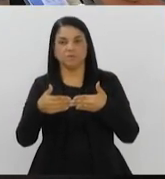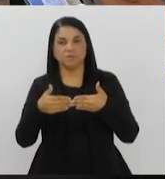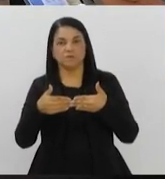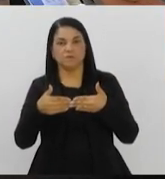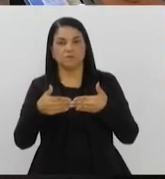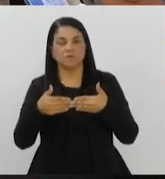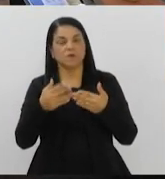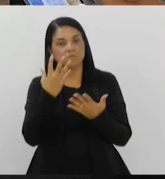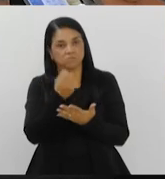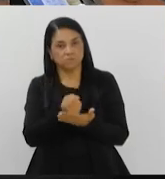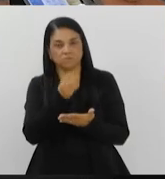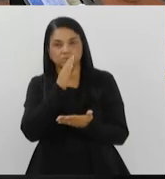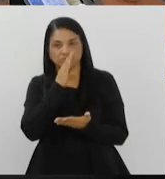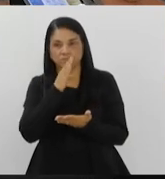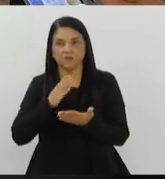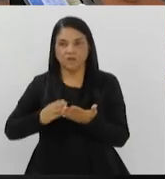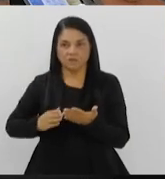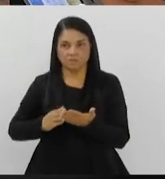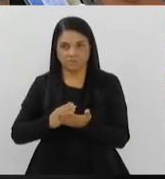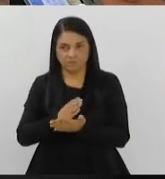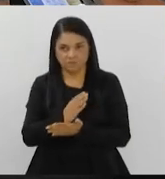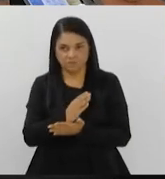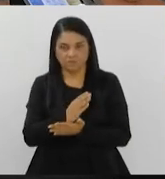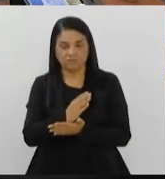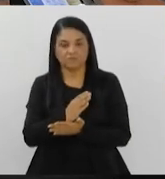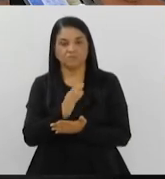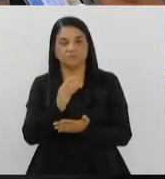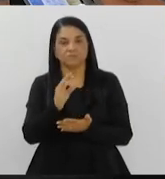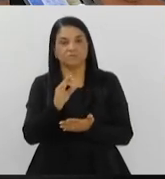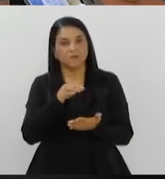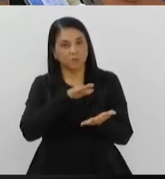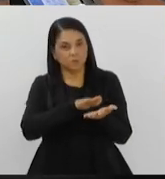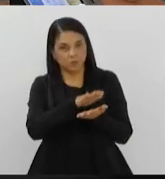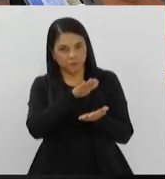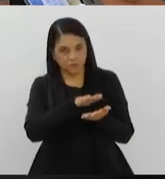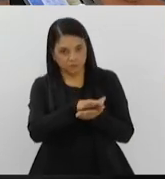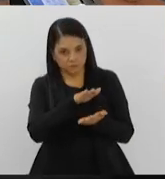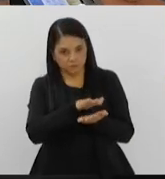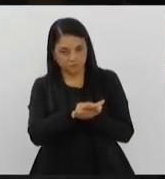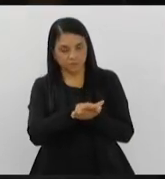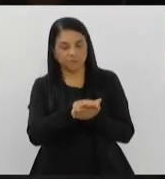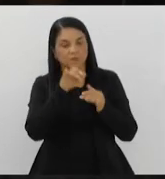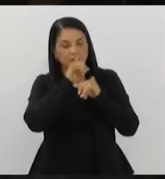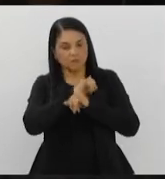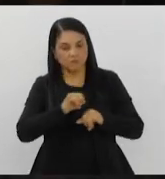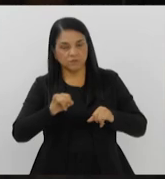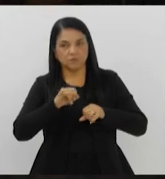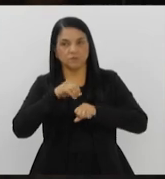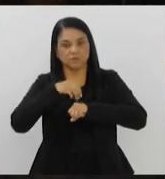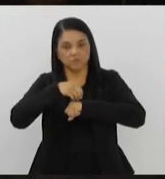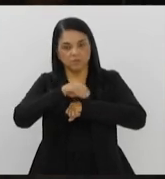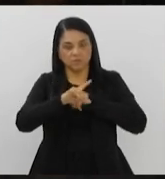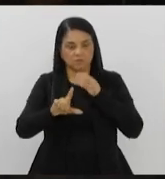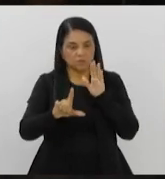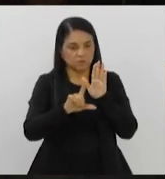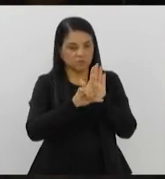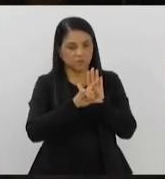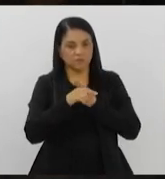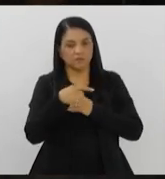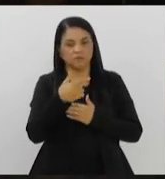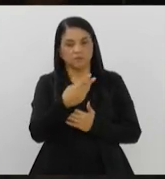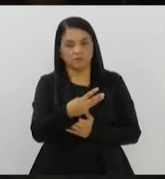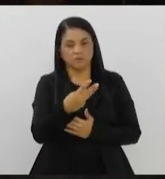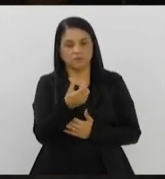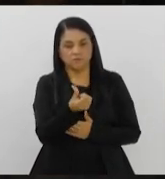senhores que aprovam permaneçam como estão. Aprovado, vai a publicação. Anuncio. Indicação legislativa